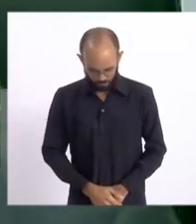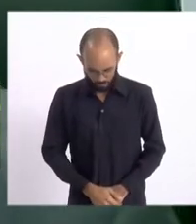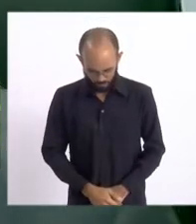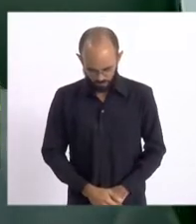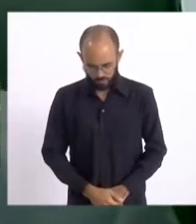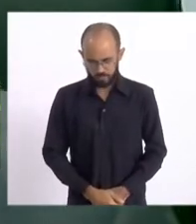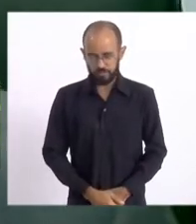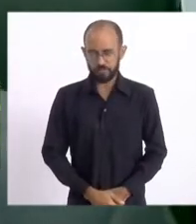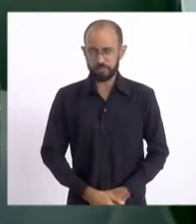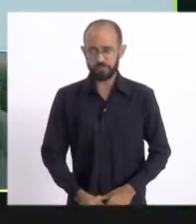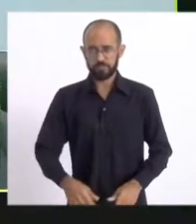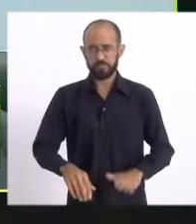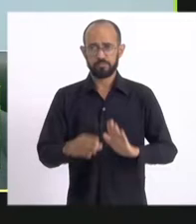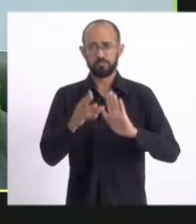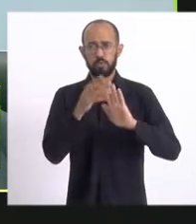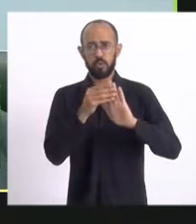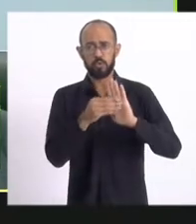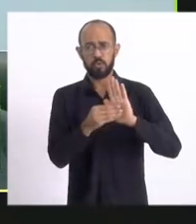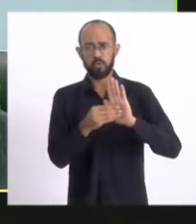Na pauta?